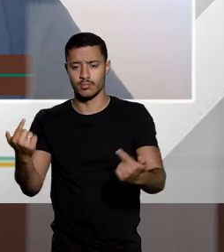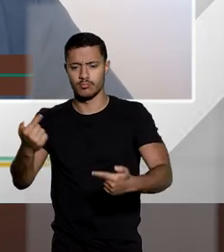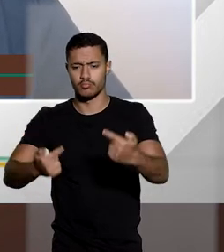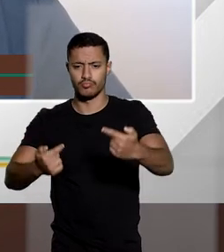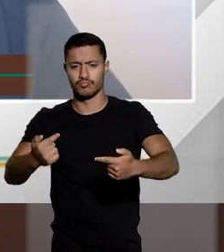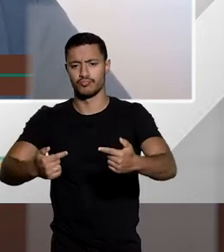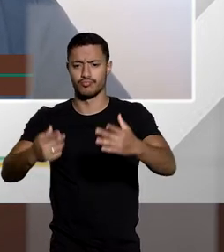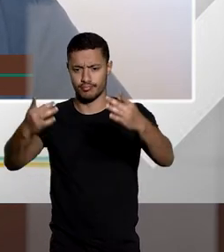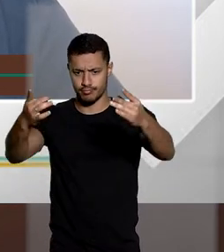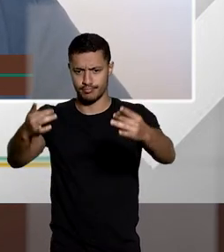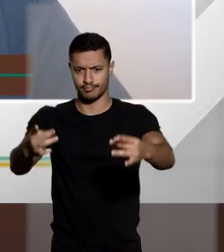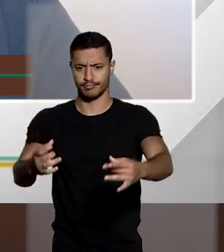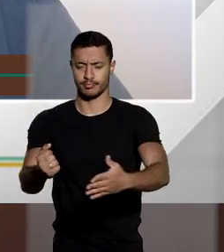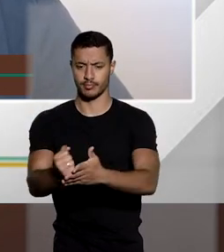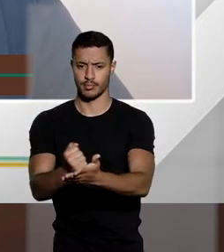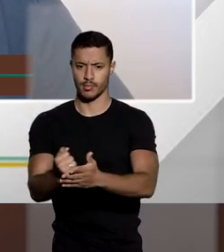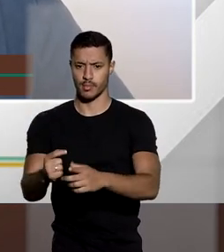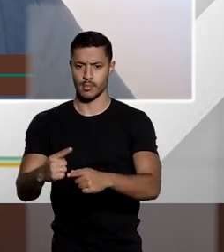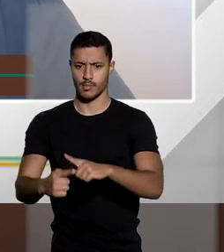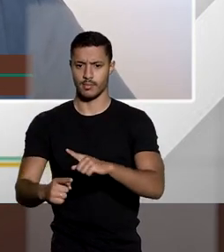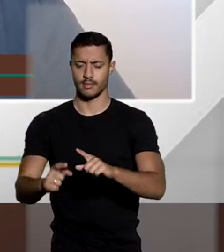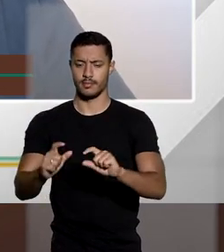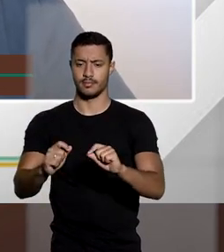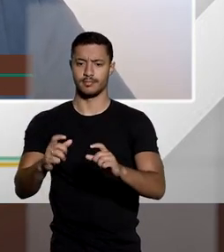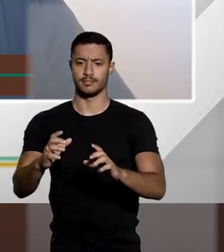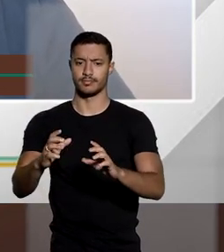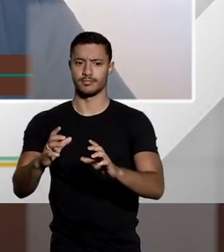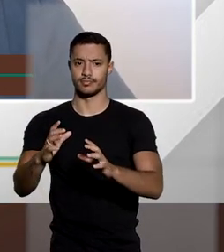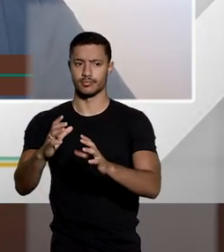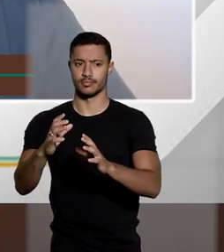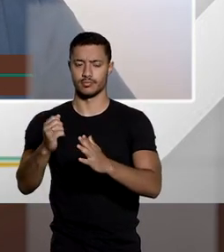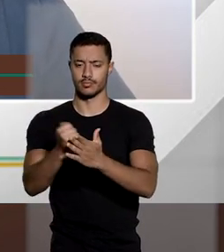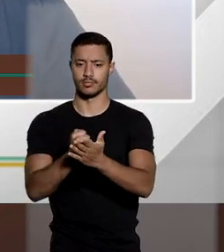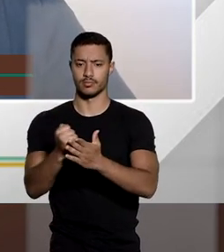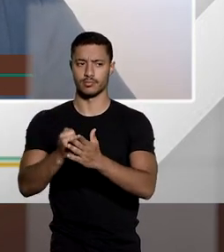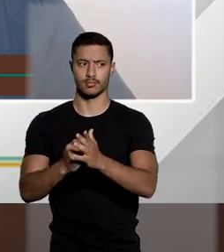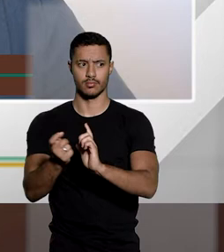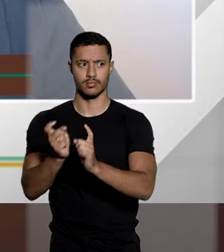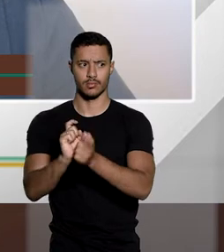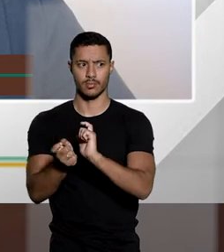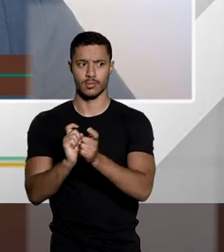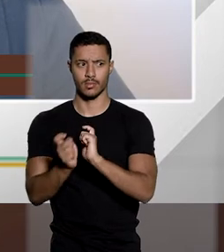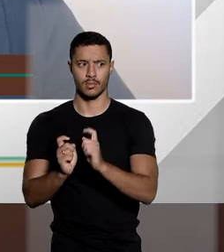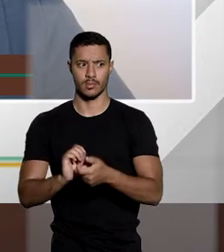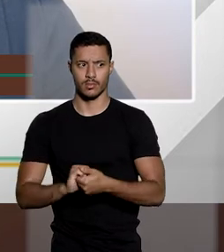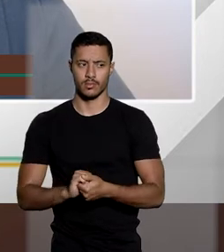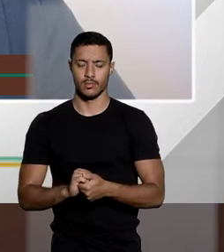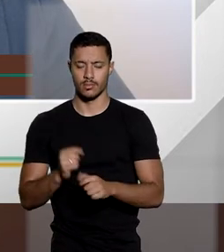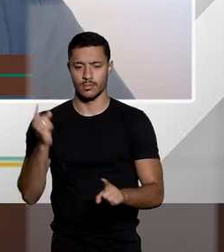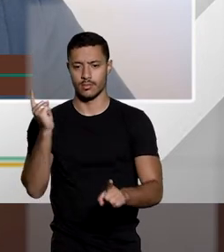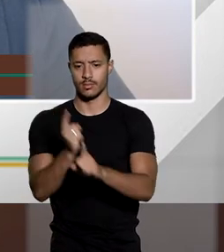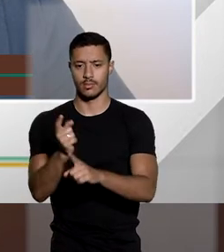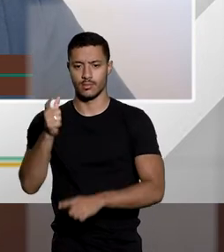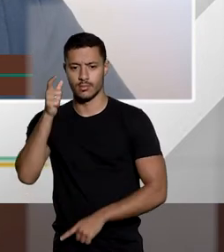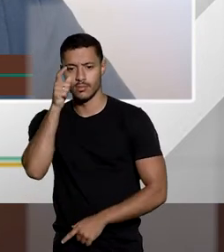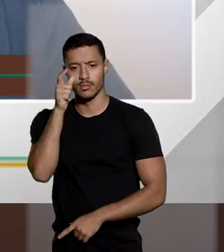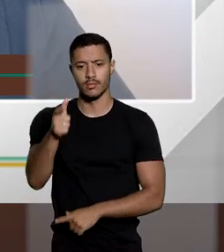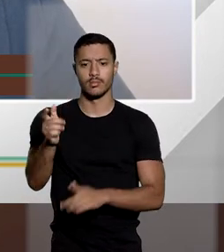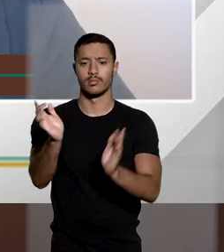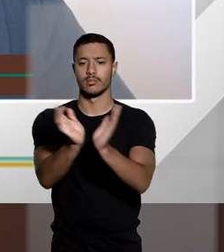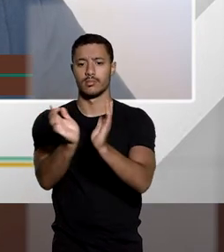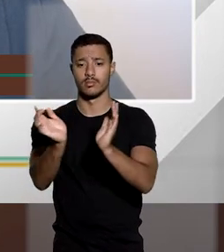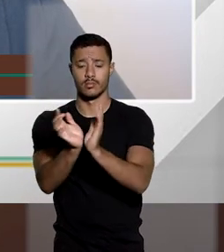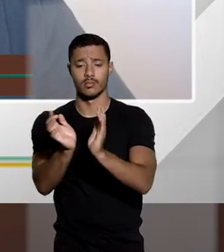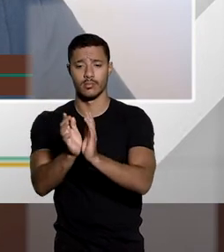as cláusulas contratuais, mas que como os contratos administrativos no particular eles já buscam atingir o interesse